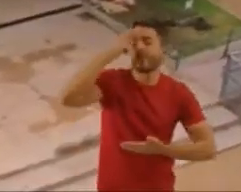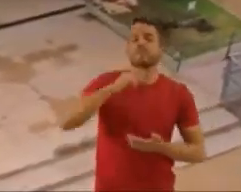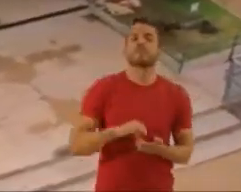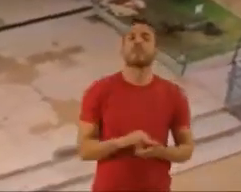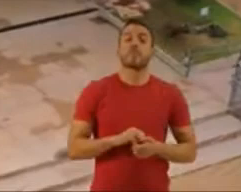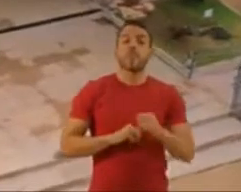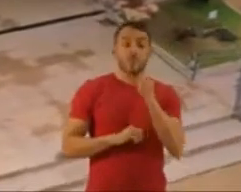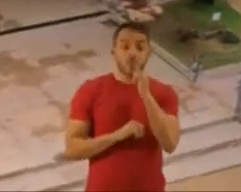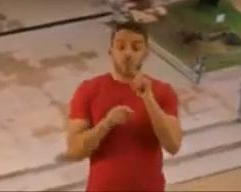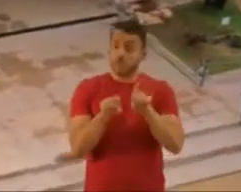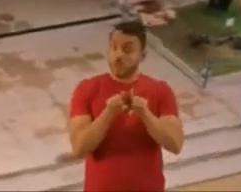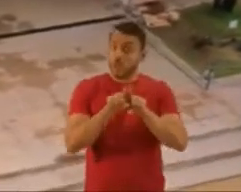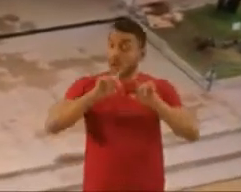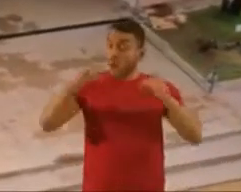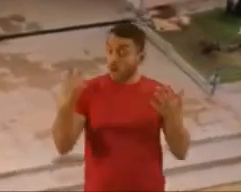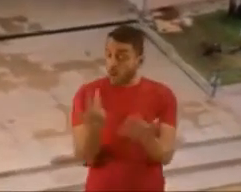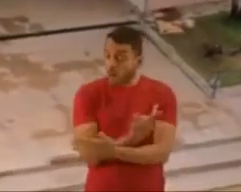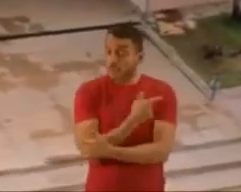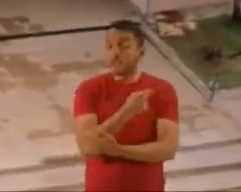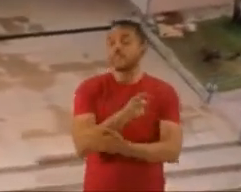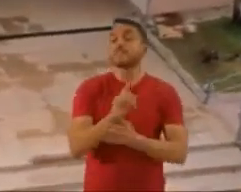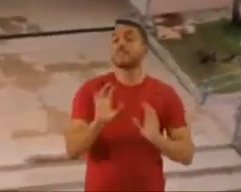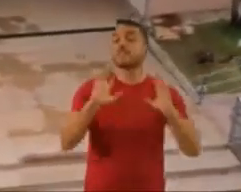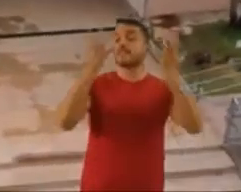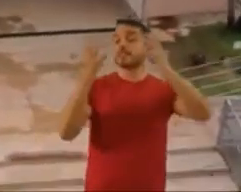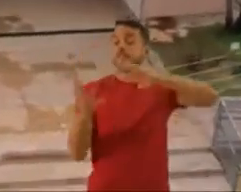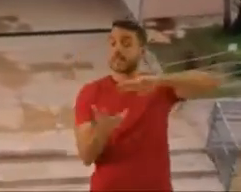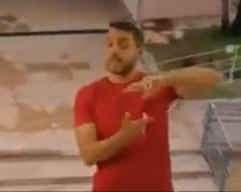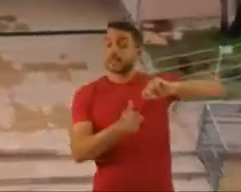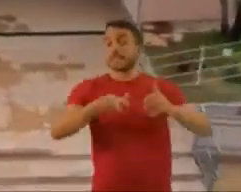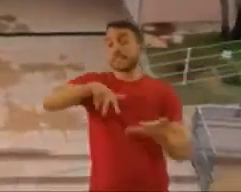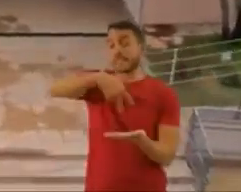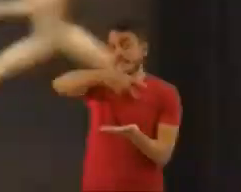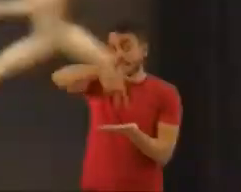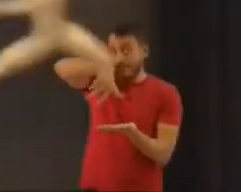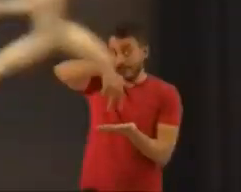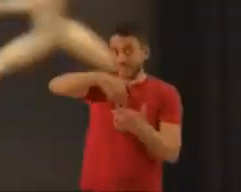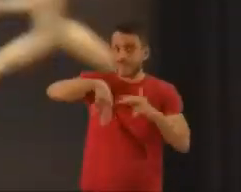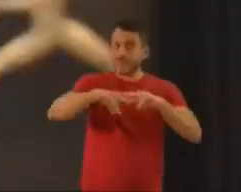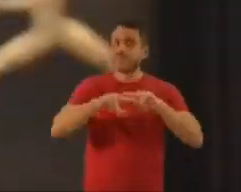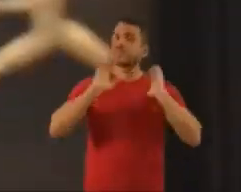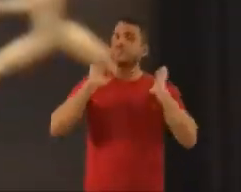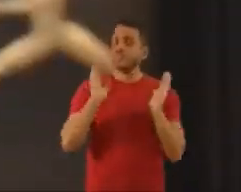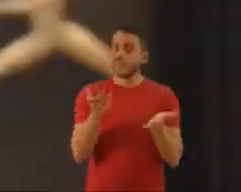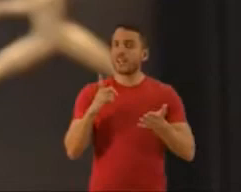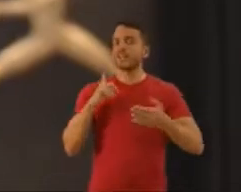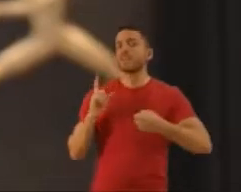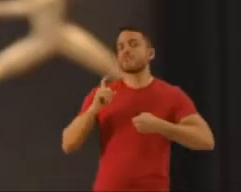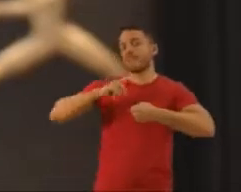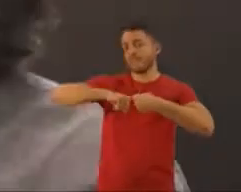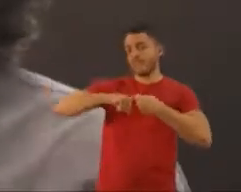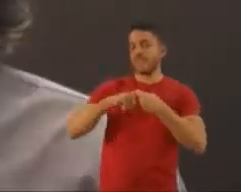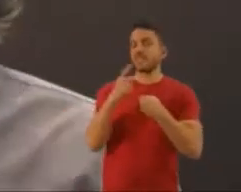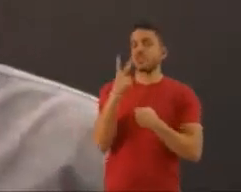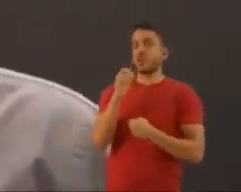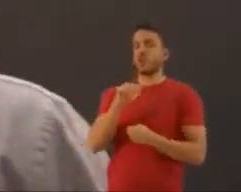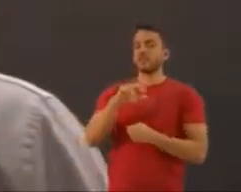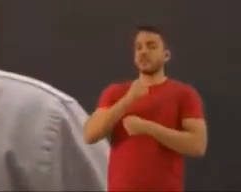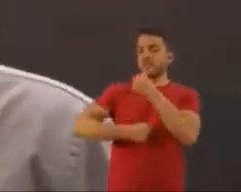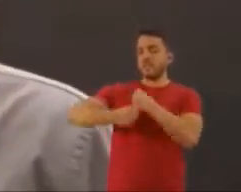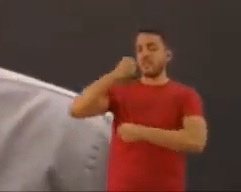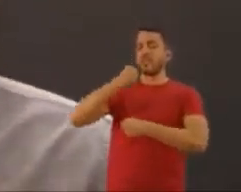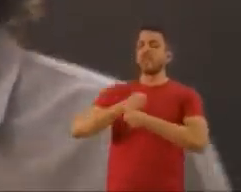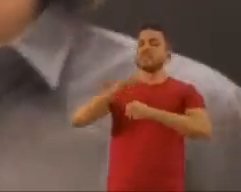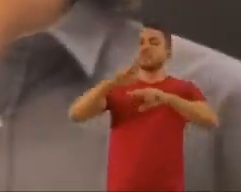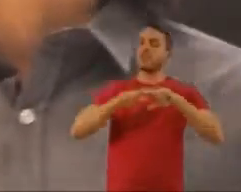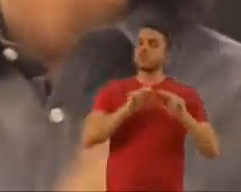na mesma época acontece um festival internacional de dança na cidade, então a gente já estabeleceu parceria nos 2 últimos anos com o pessoal. Então o pessoal que vem para